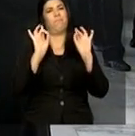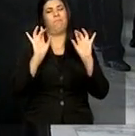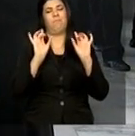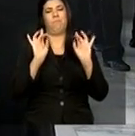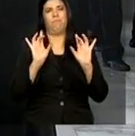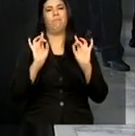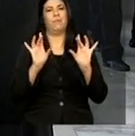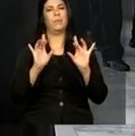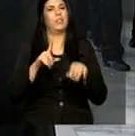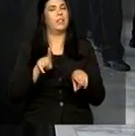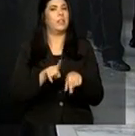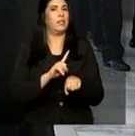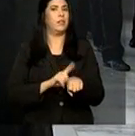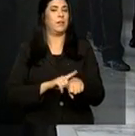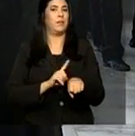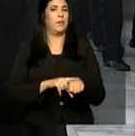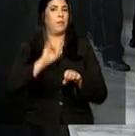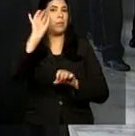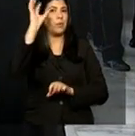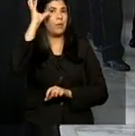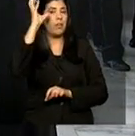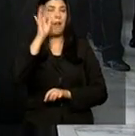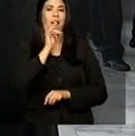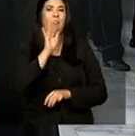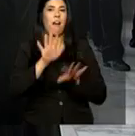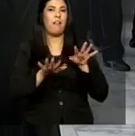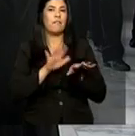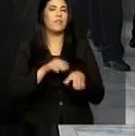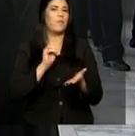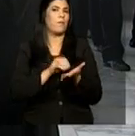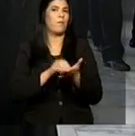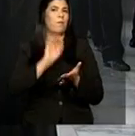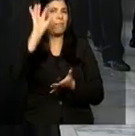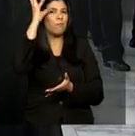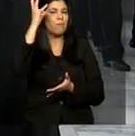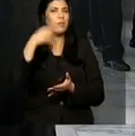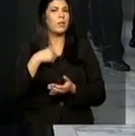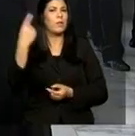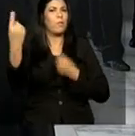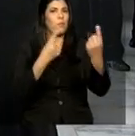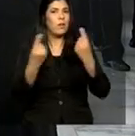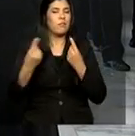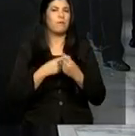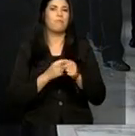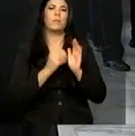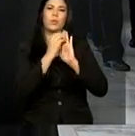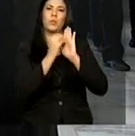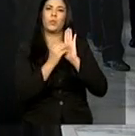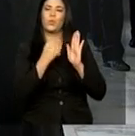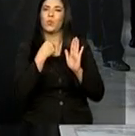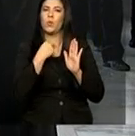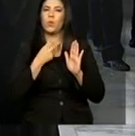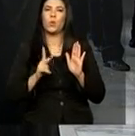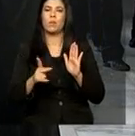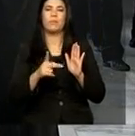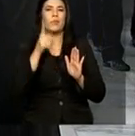bastante, o tempo deve ser bastante escasso, a agenda é bastante corrida, cheia, né? Então,